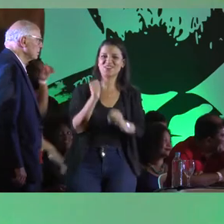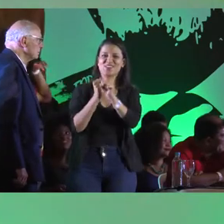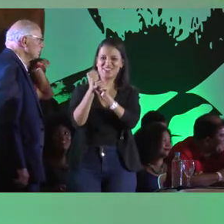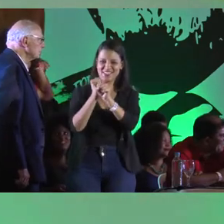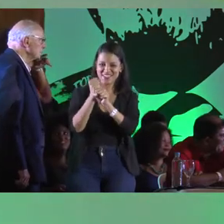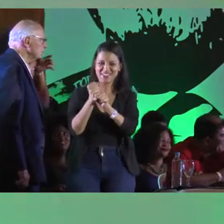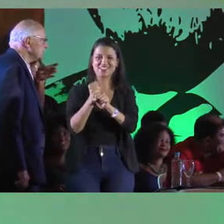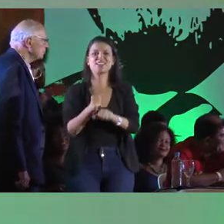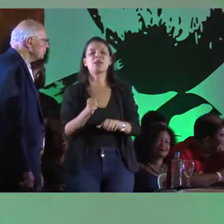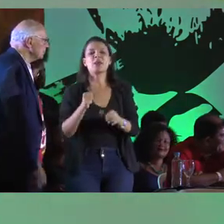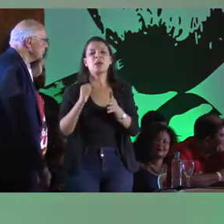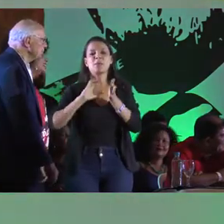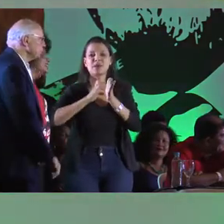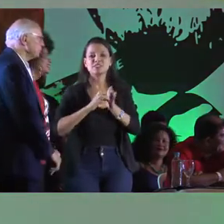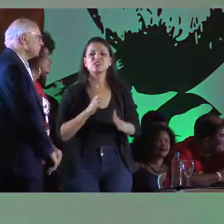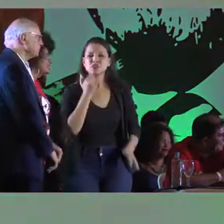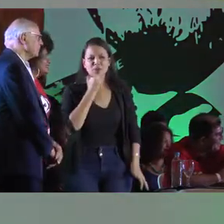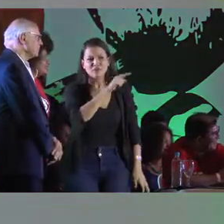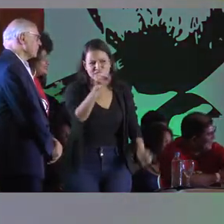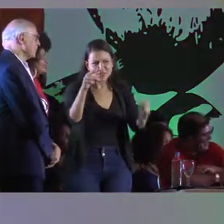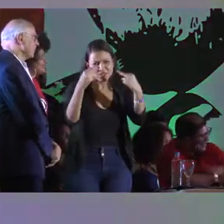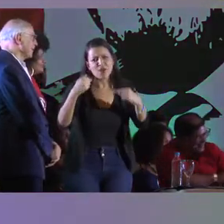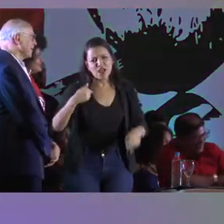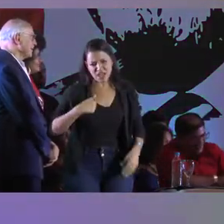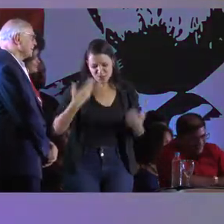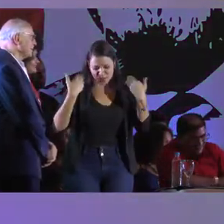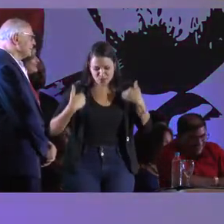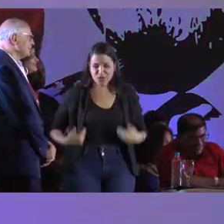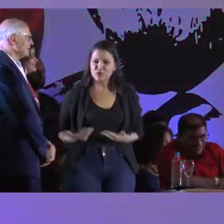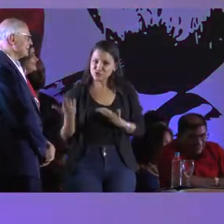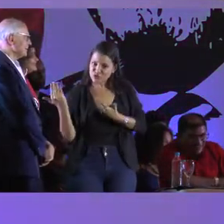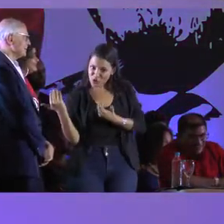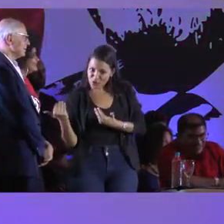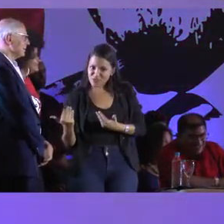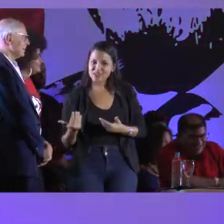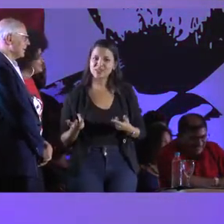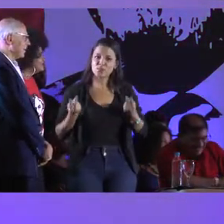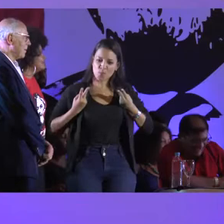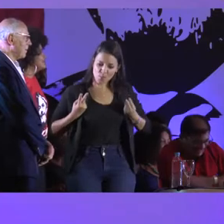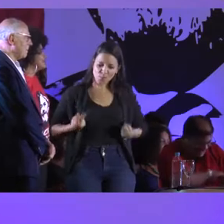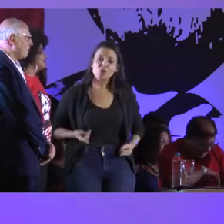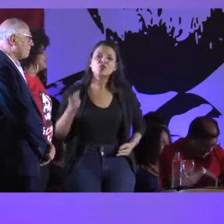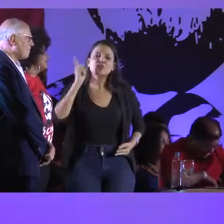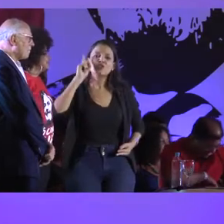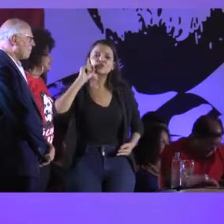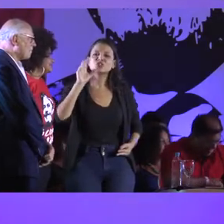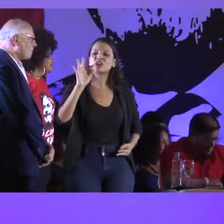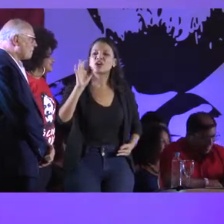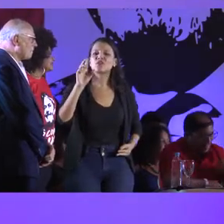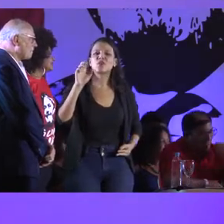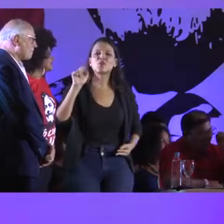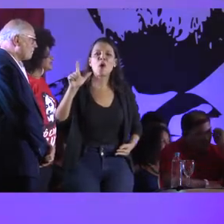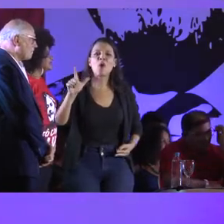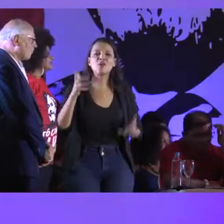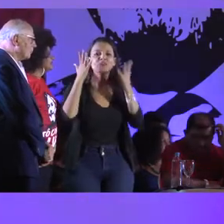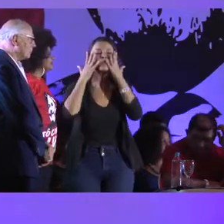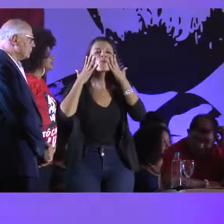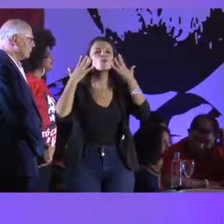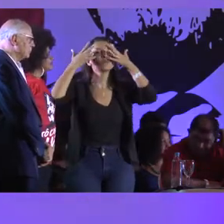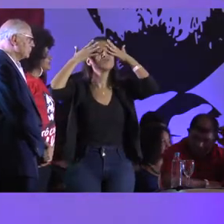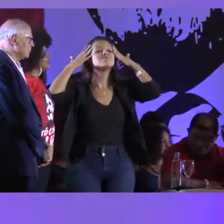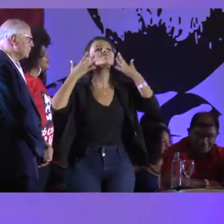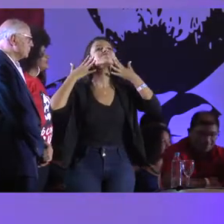Como vocês percebem, eu estou muito jovem, muito conservado, tomo banho de formal todo dia. Vocês podem ficar